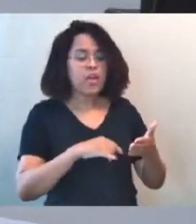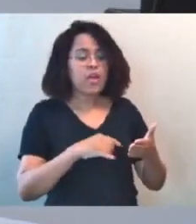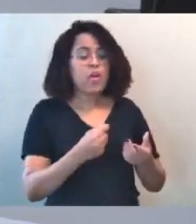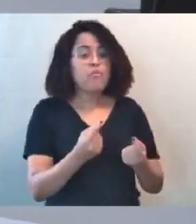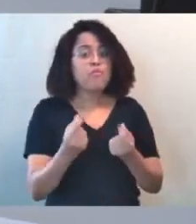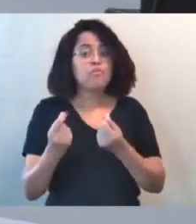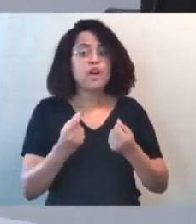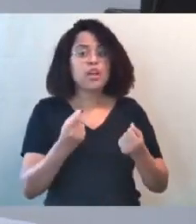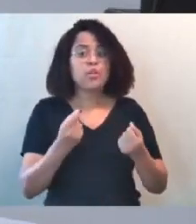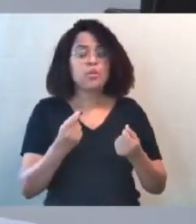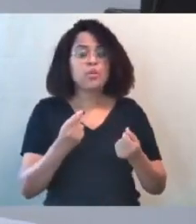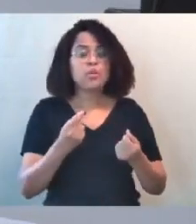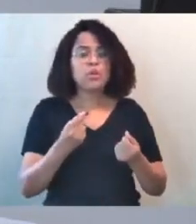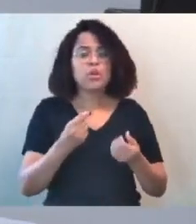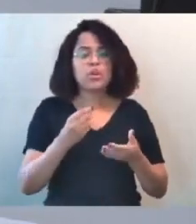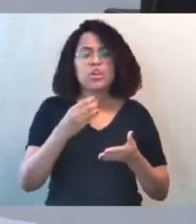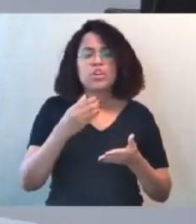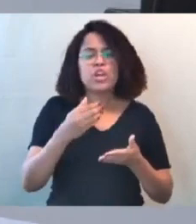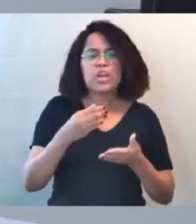veículos.